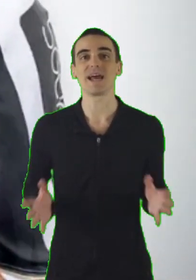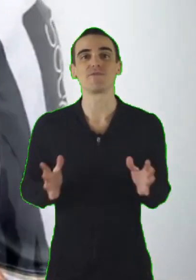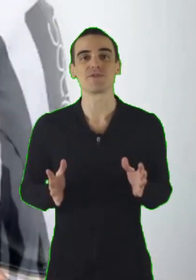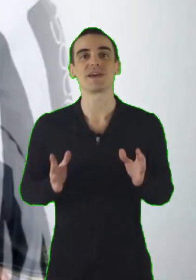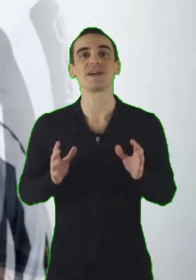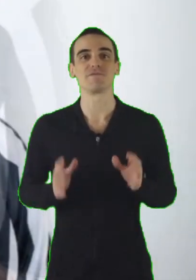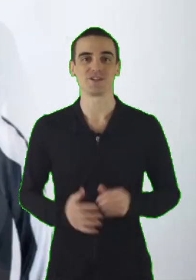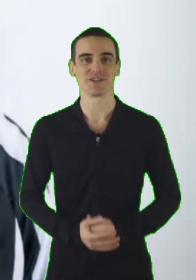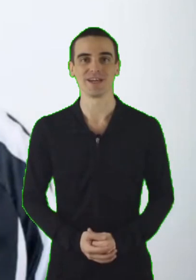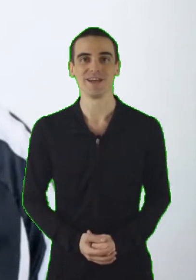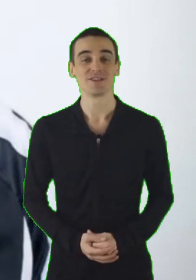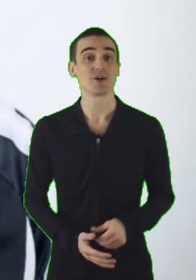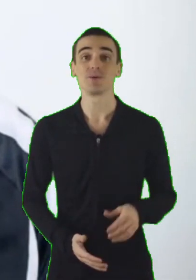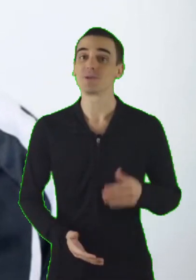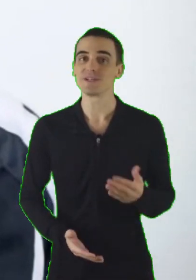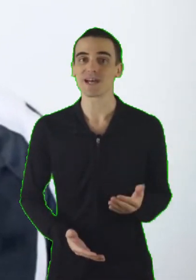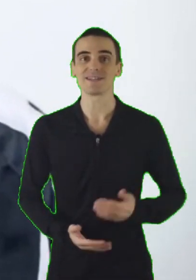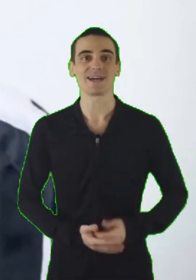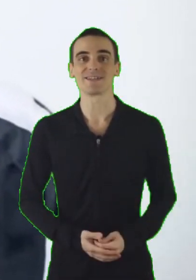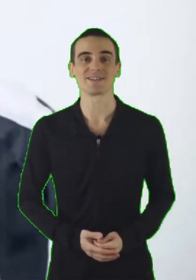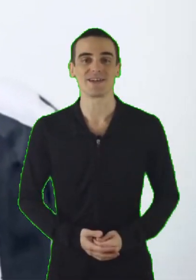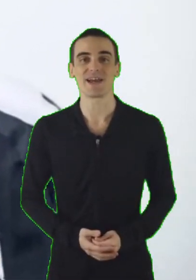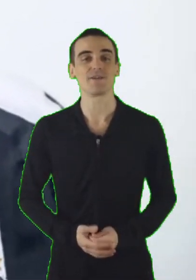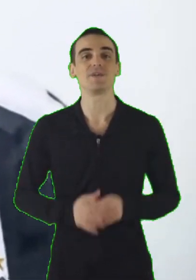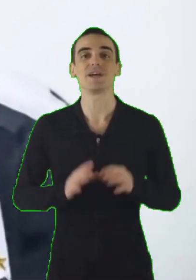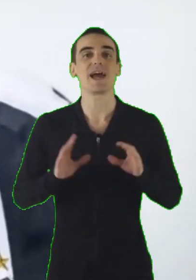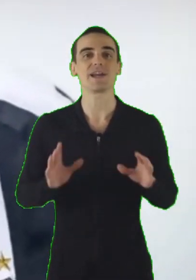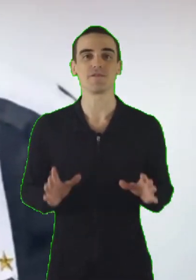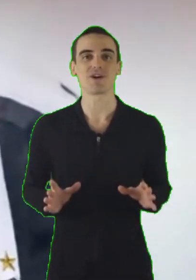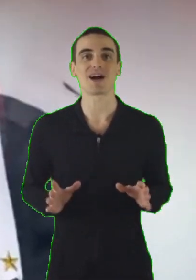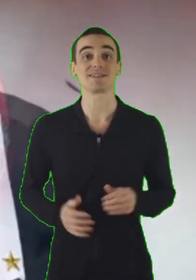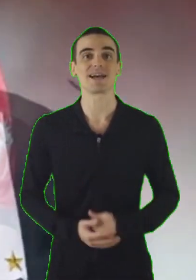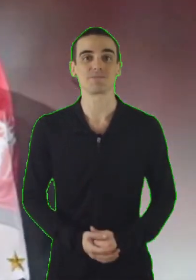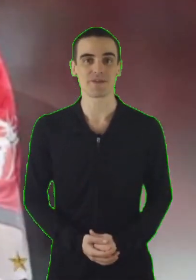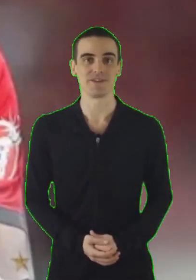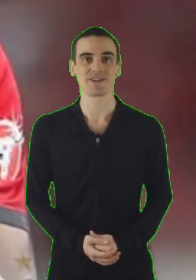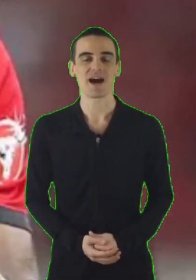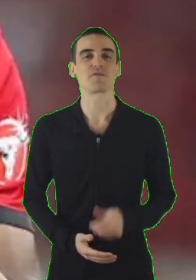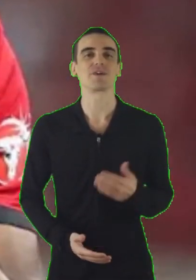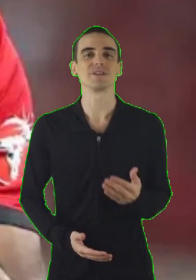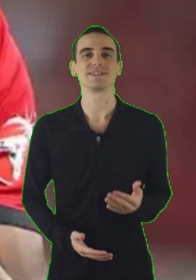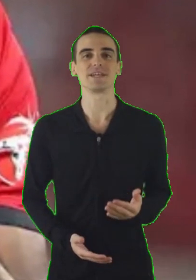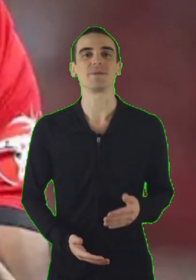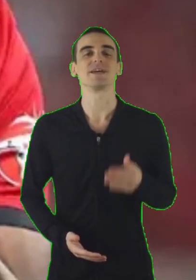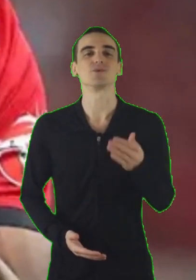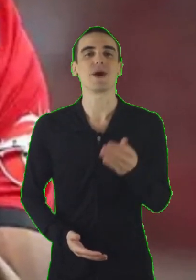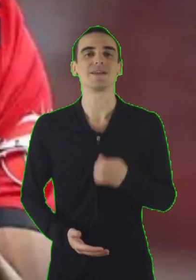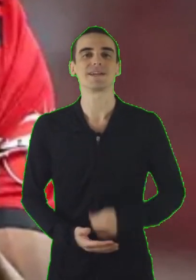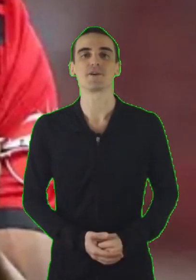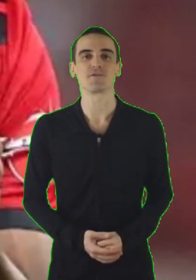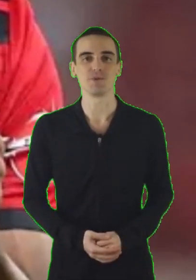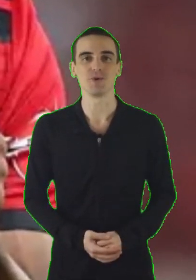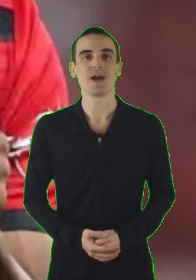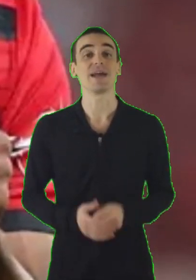futebol brasileiro durante sua passagem pelo Flamengo, onde teve boas atuações e chamou a atenção de clubes internacionais. Em 2019,